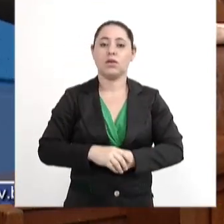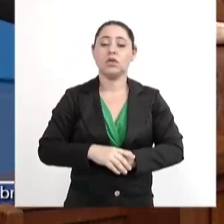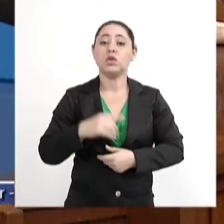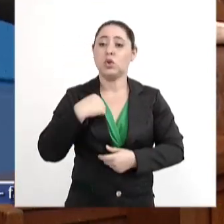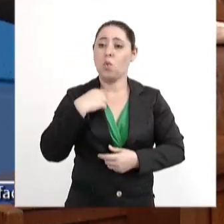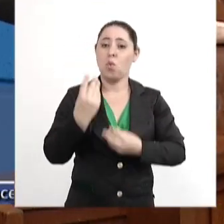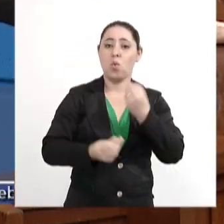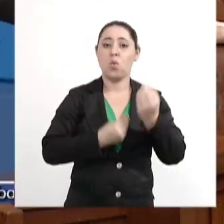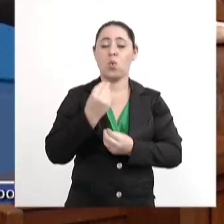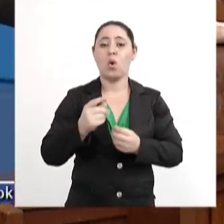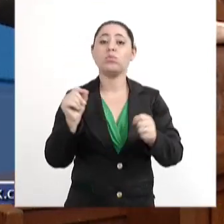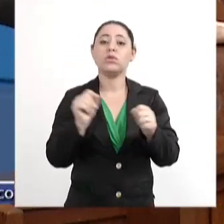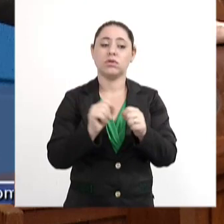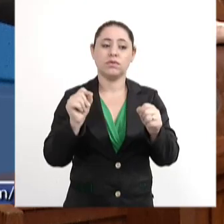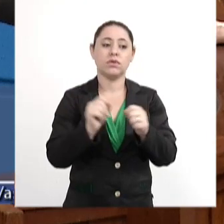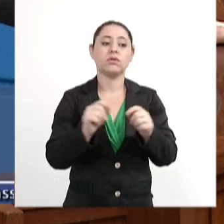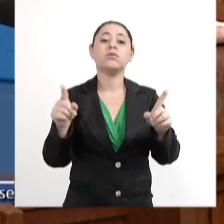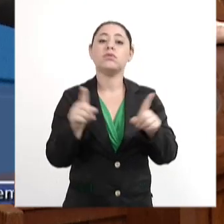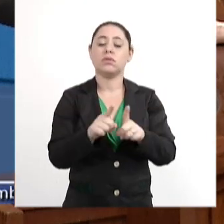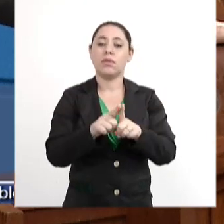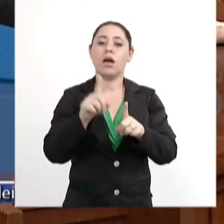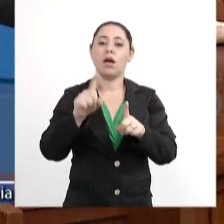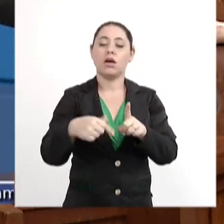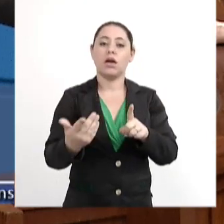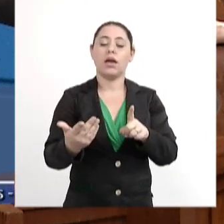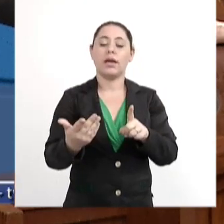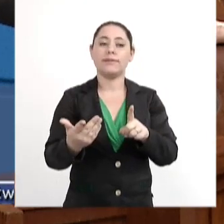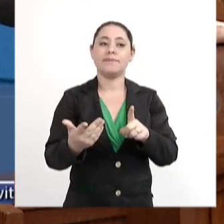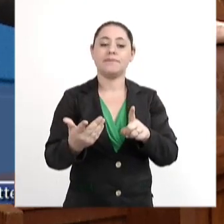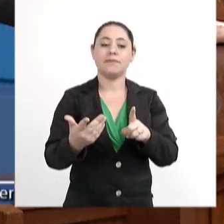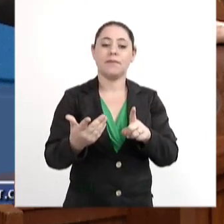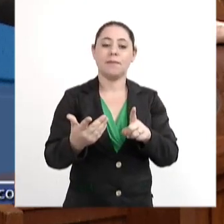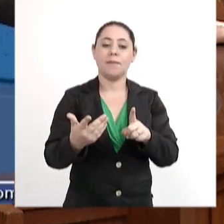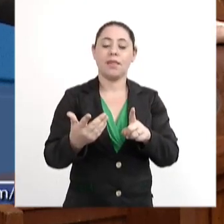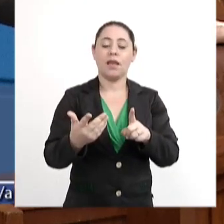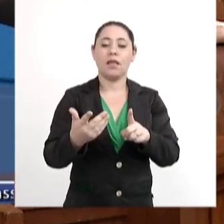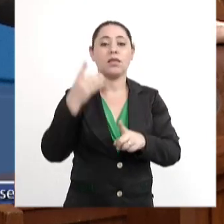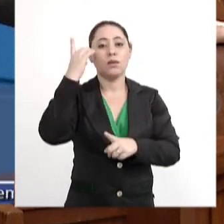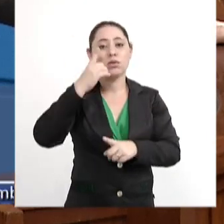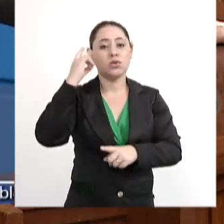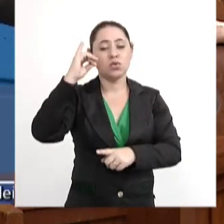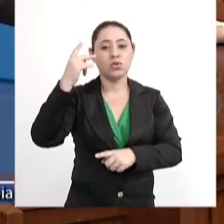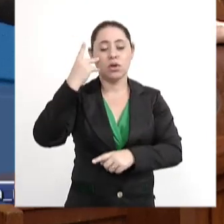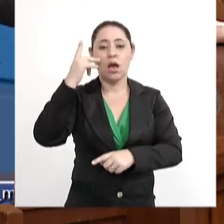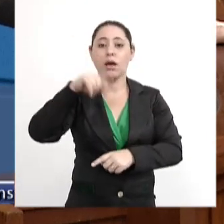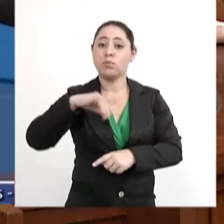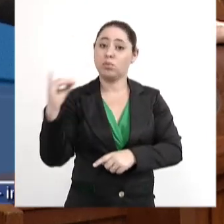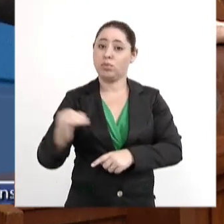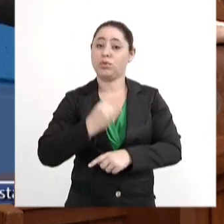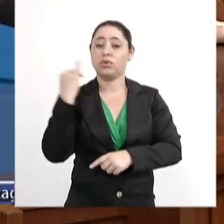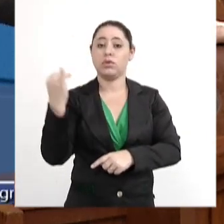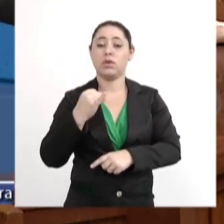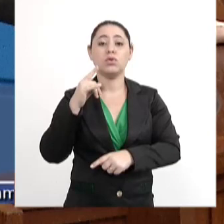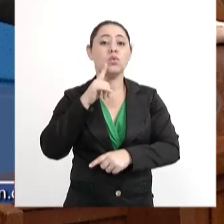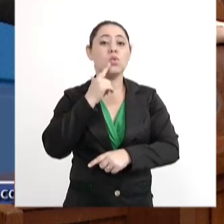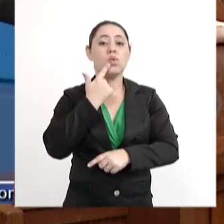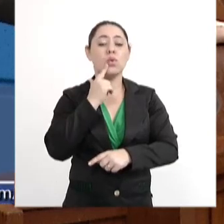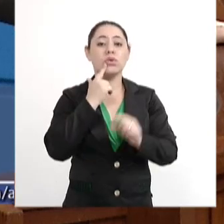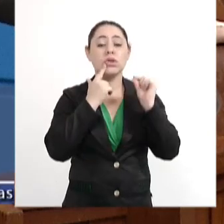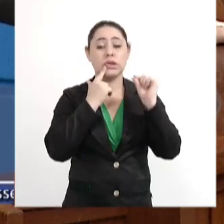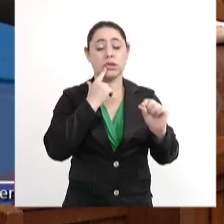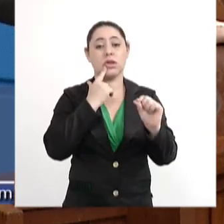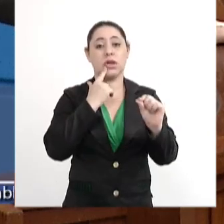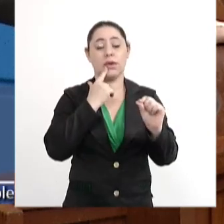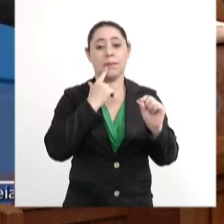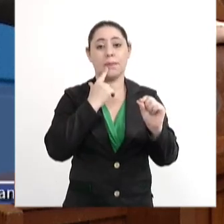Excelência, da mesma forma que eu faço também com relação à parte do deputado João Henrique. É importante dizer, deputado Londres,